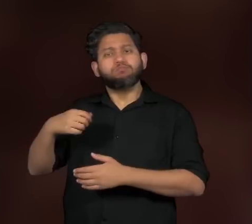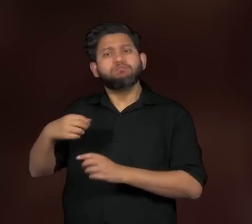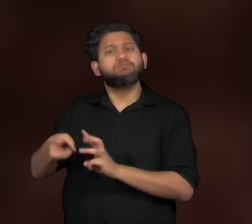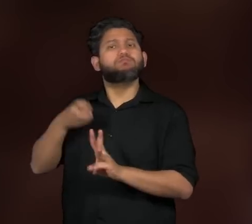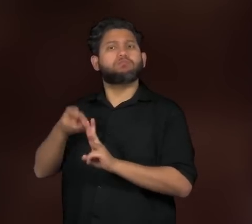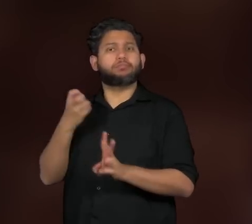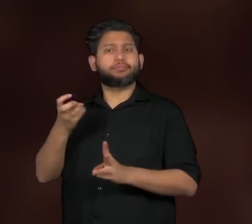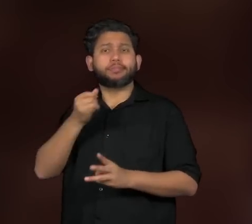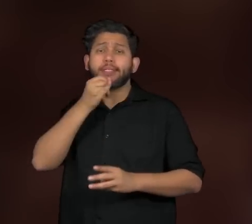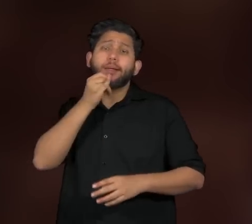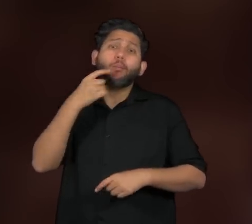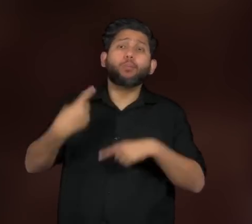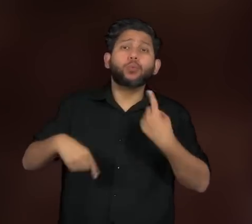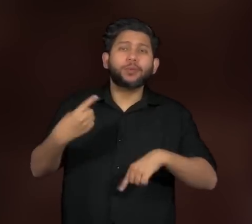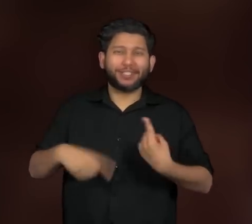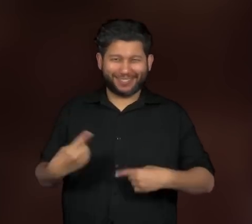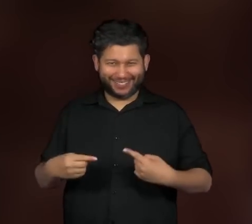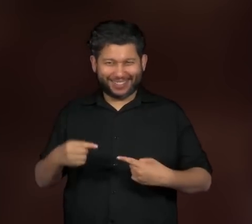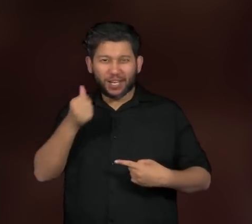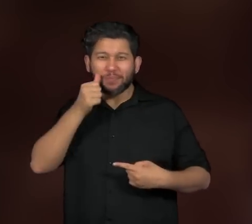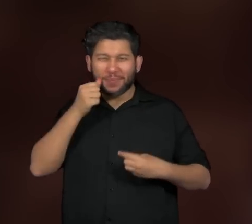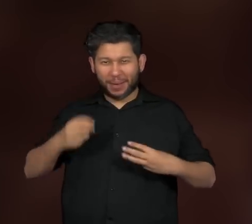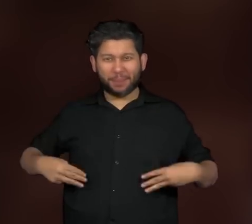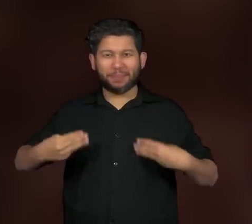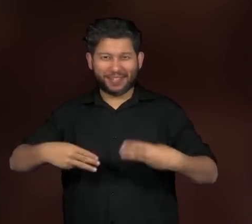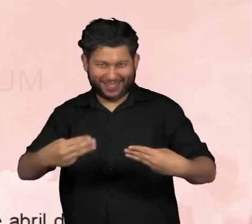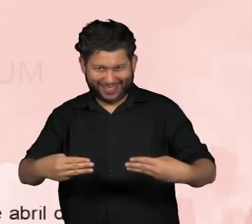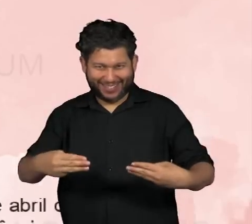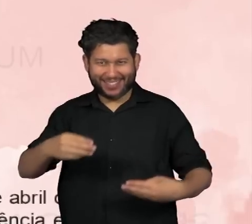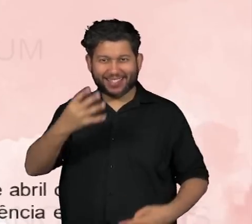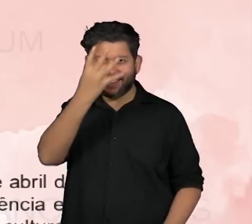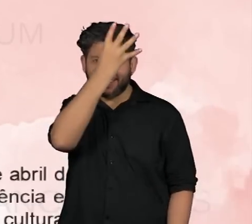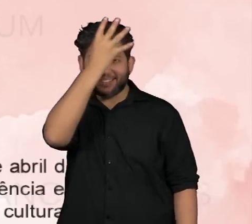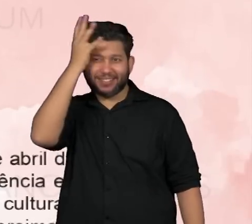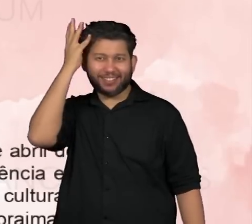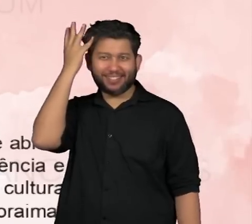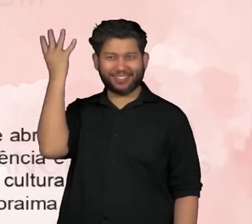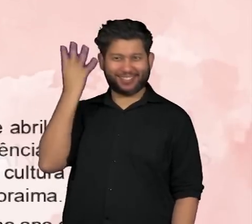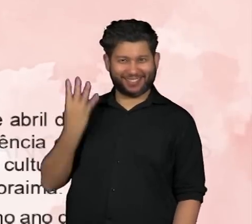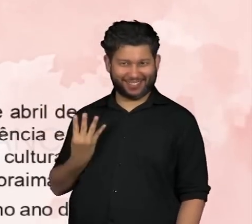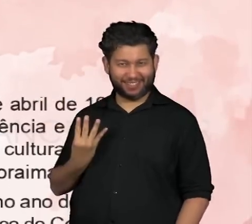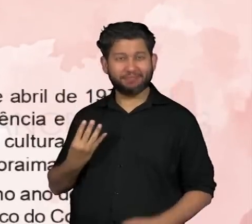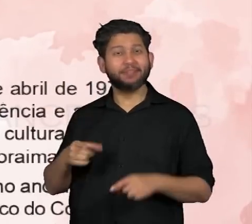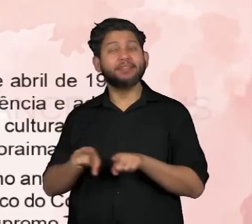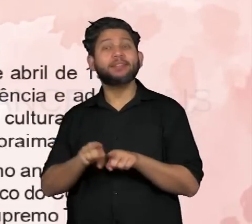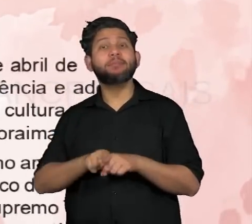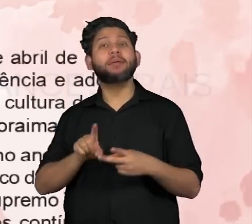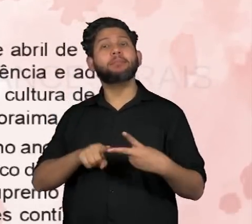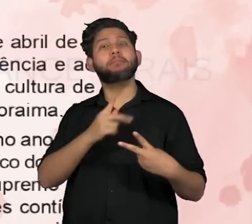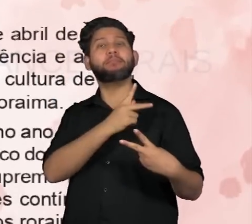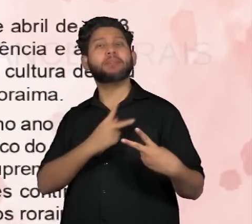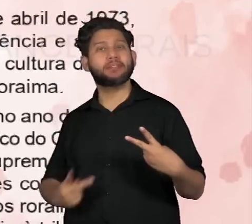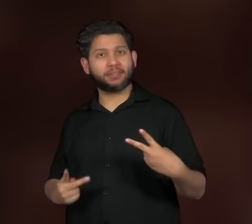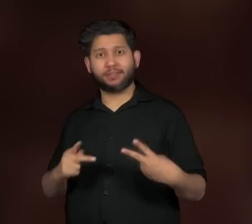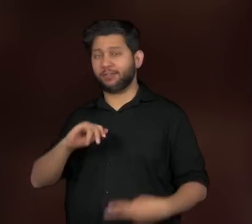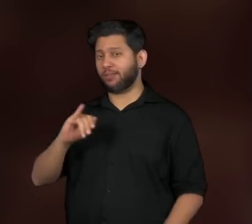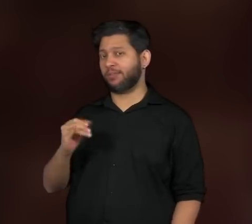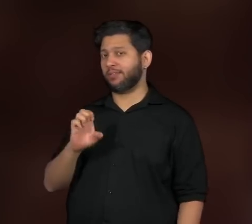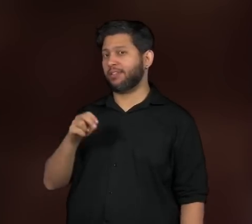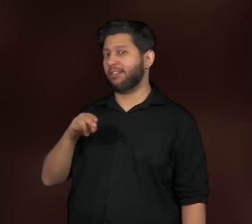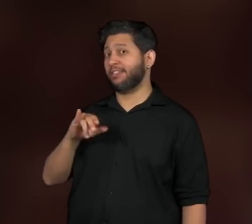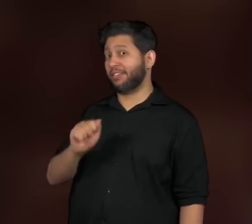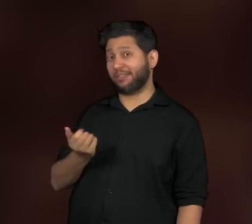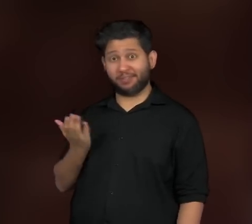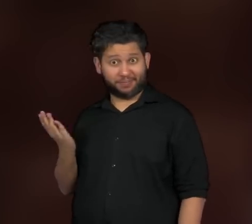política, como a ministra dos Povos Indígenas Sônia Guajajara e a presidente da FUNAI, Joênia Wapichana. Outras também